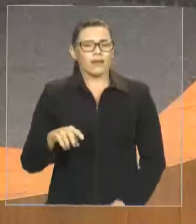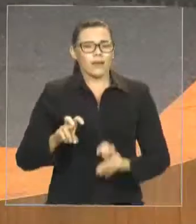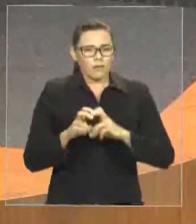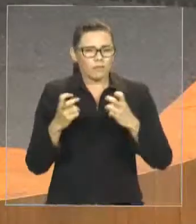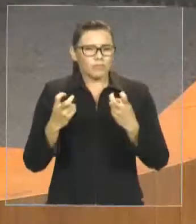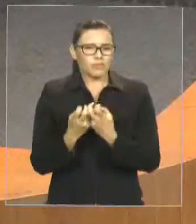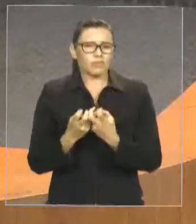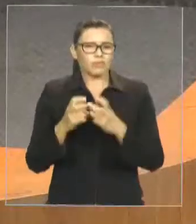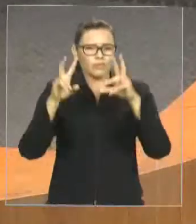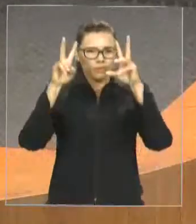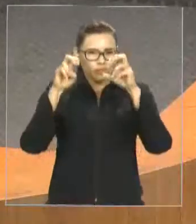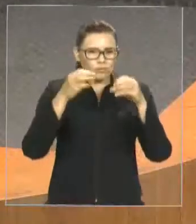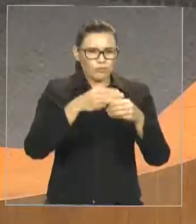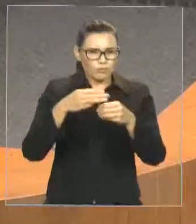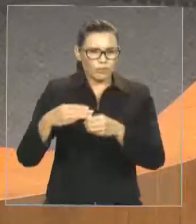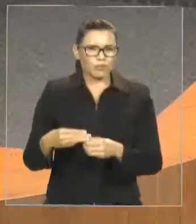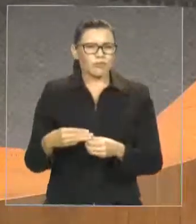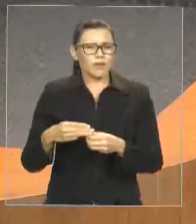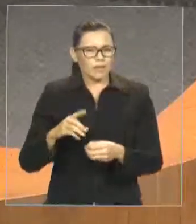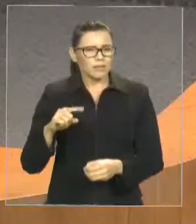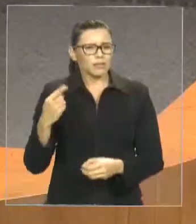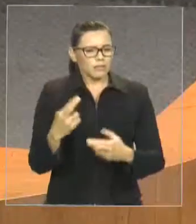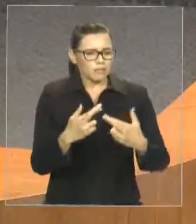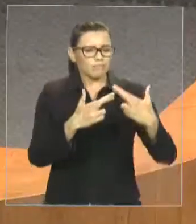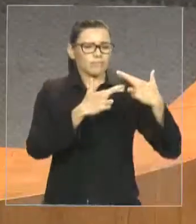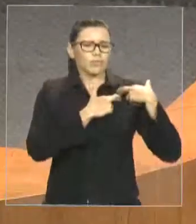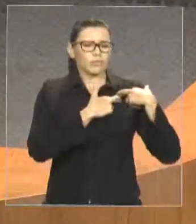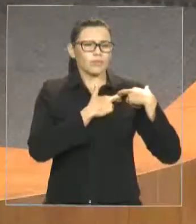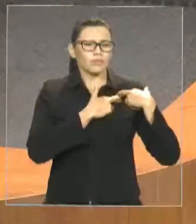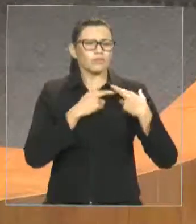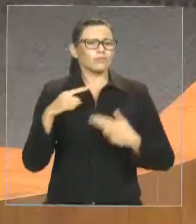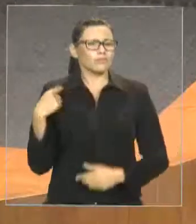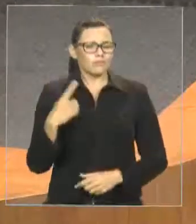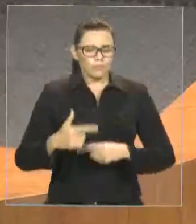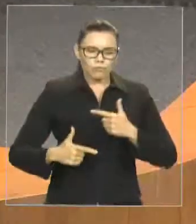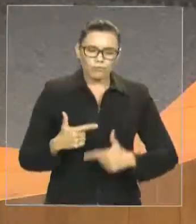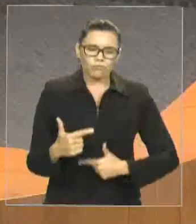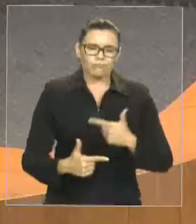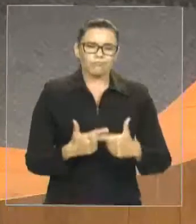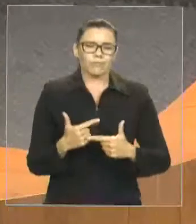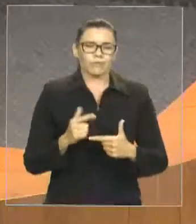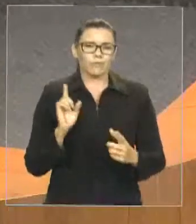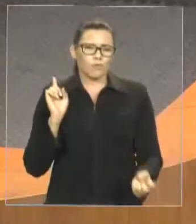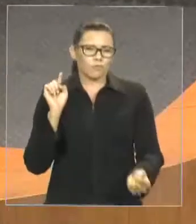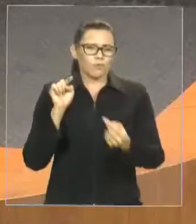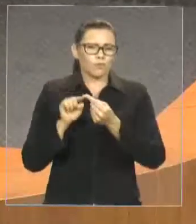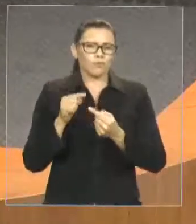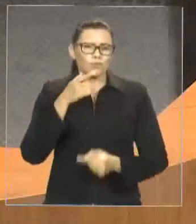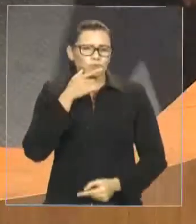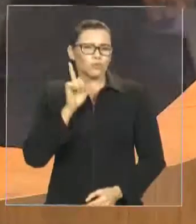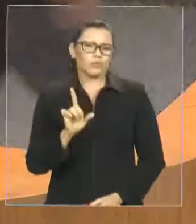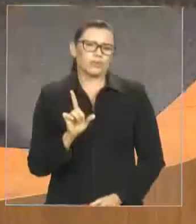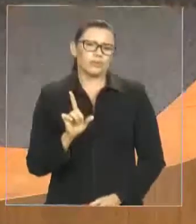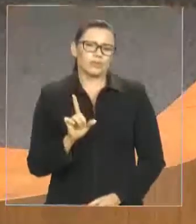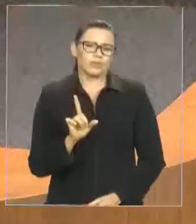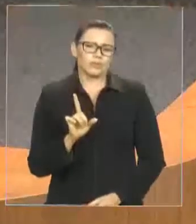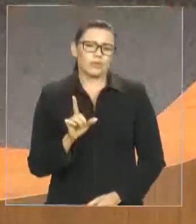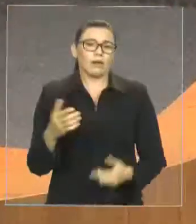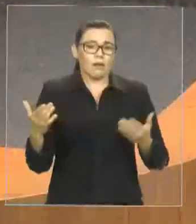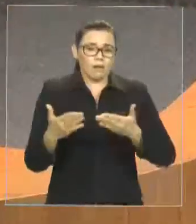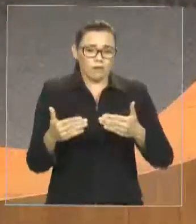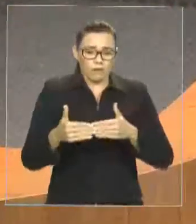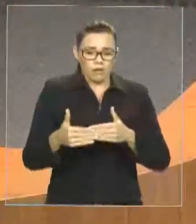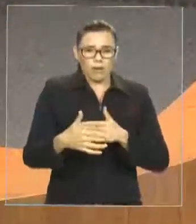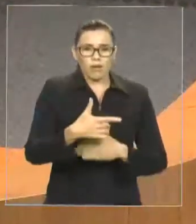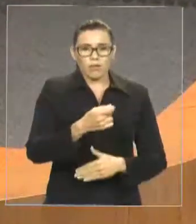estamos dedicando o máximo que a gente pode para ter resultados concretos em 2017, durante todo